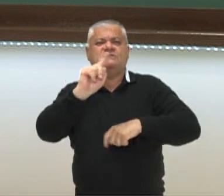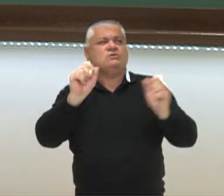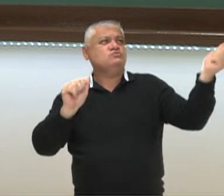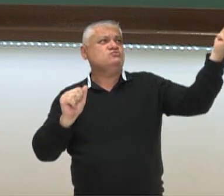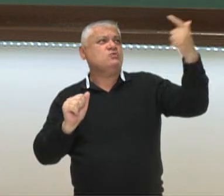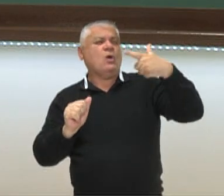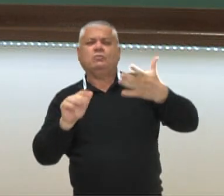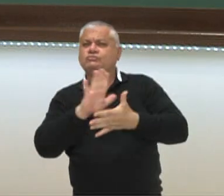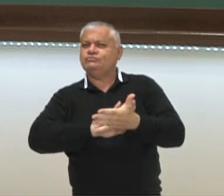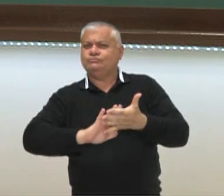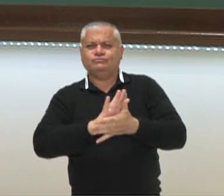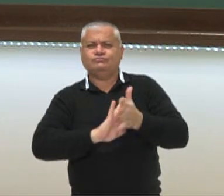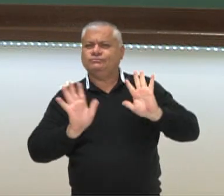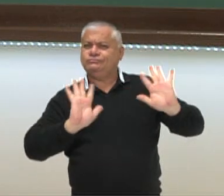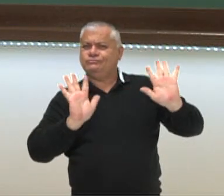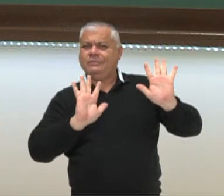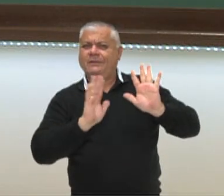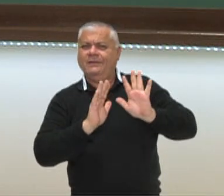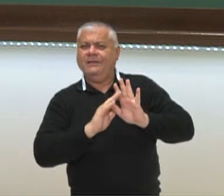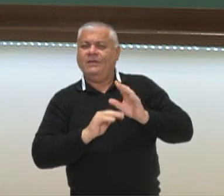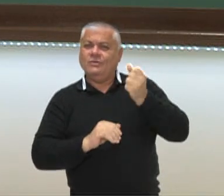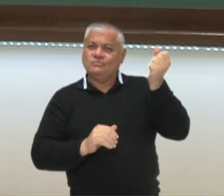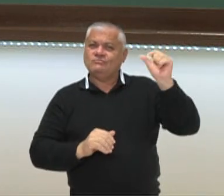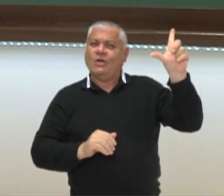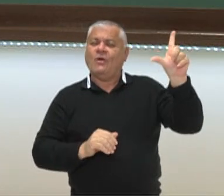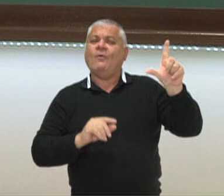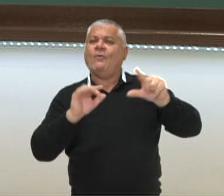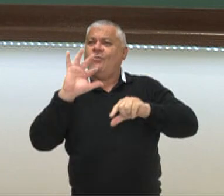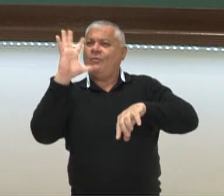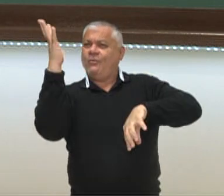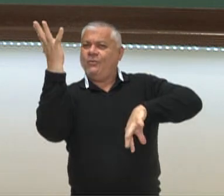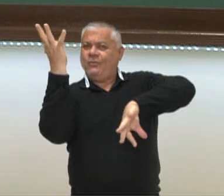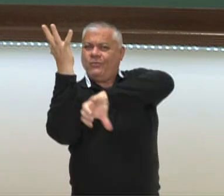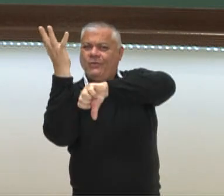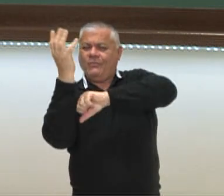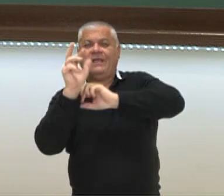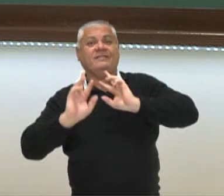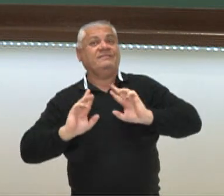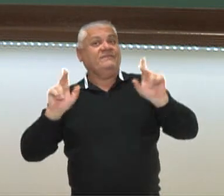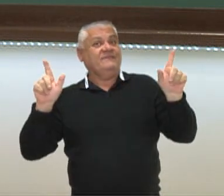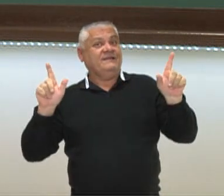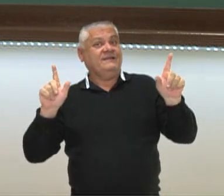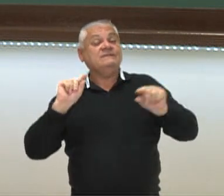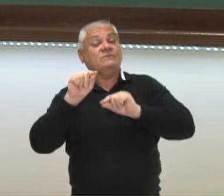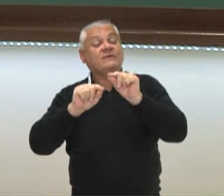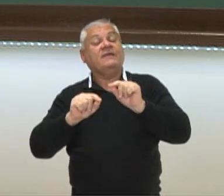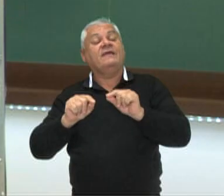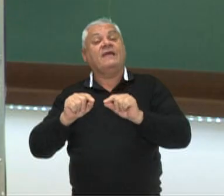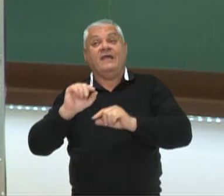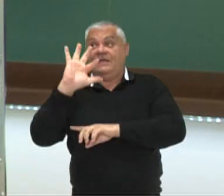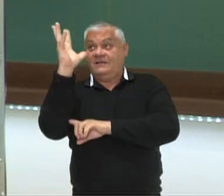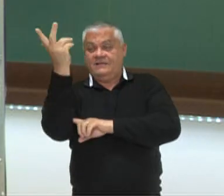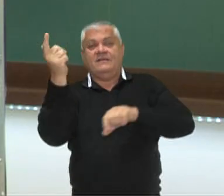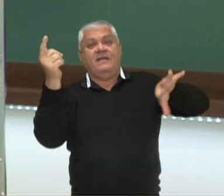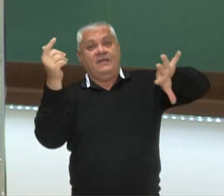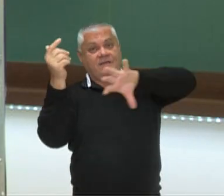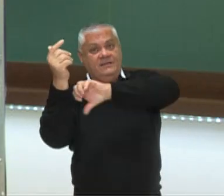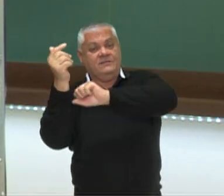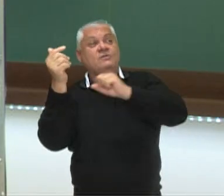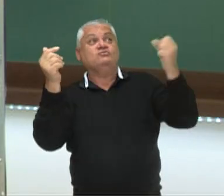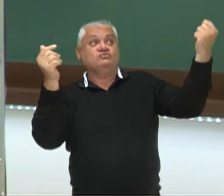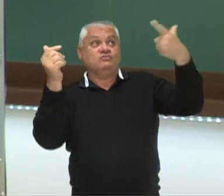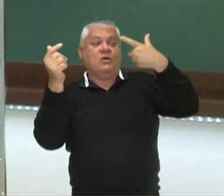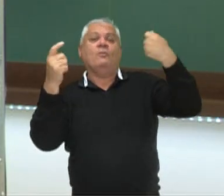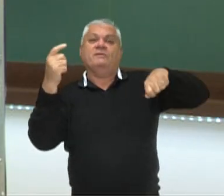solar. Então, independe da fotossíntese, independe de ter luz no ambiente ou não, tá? A fotossíntese depende da luz, sim.